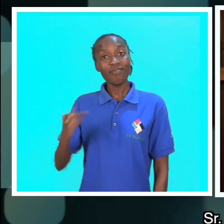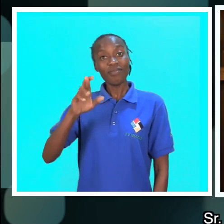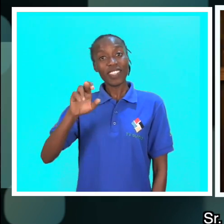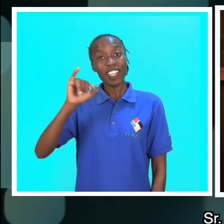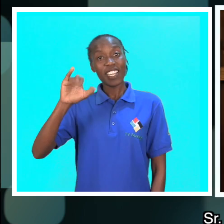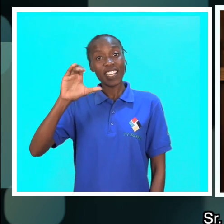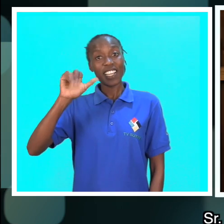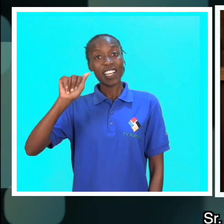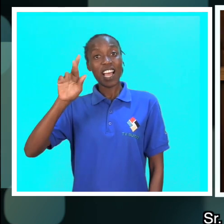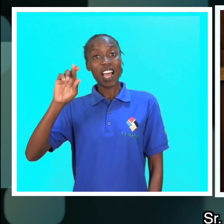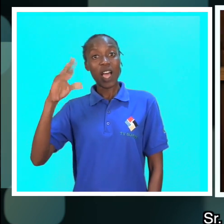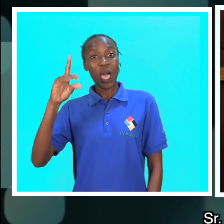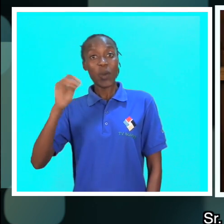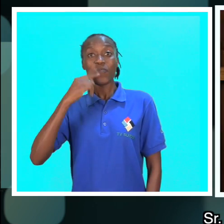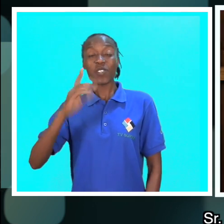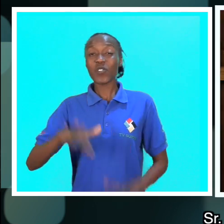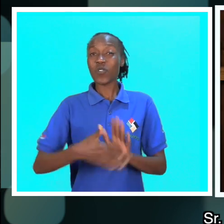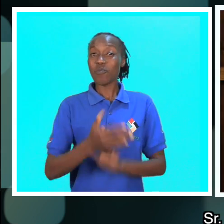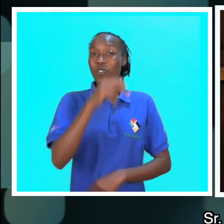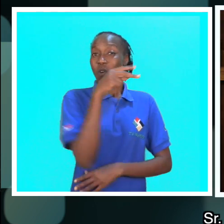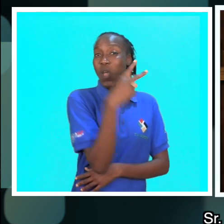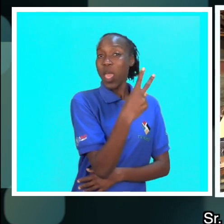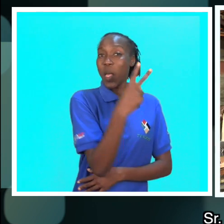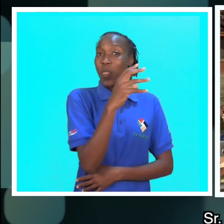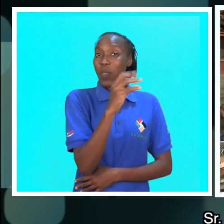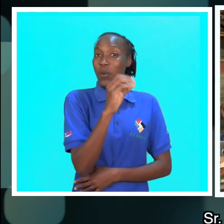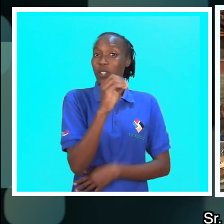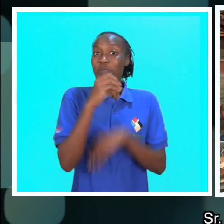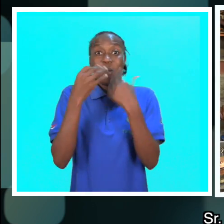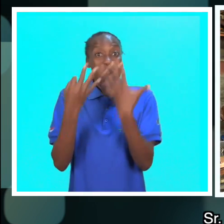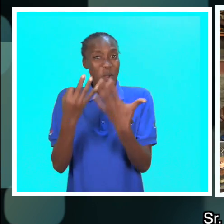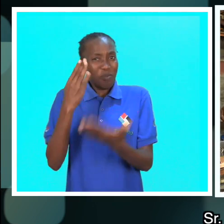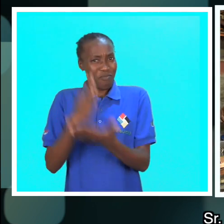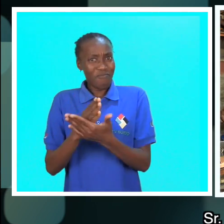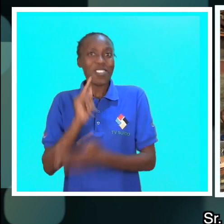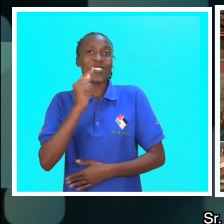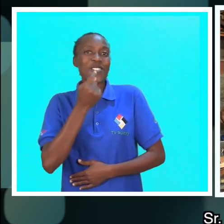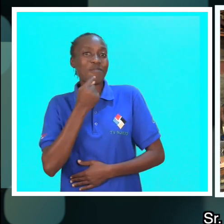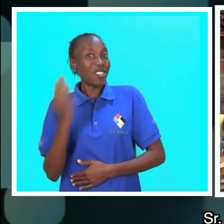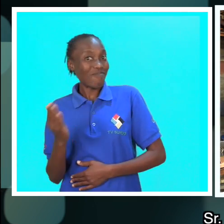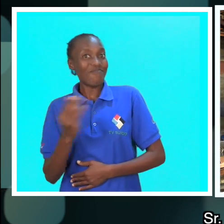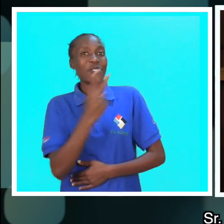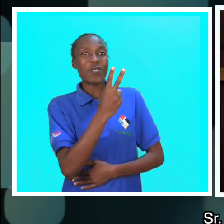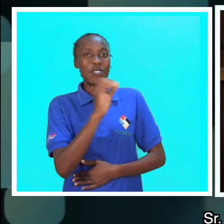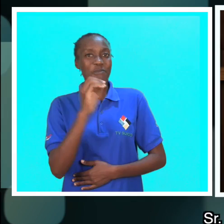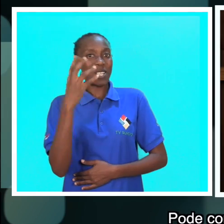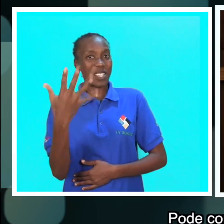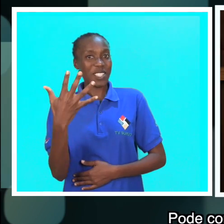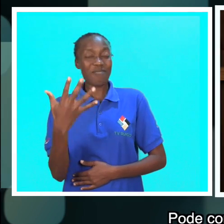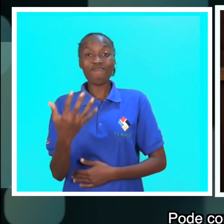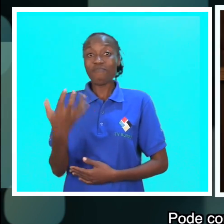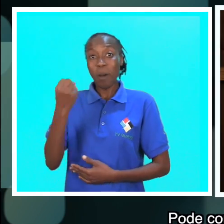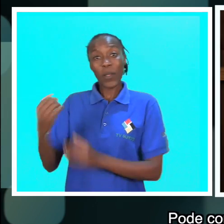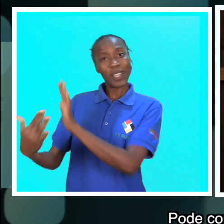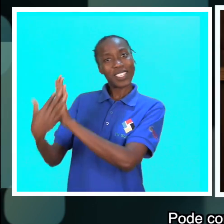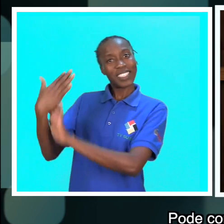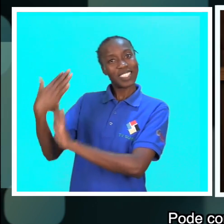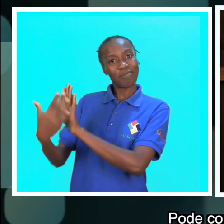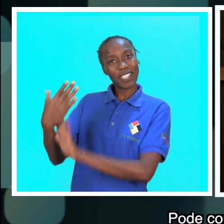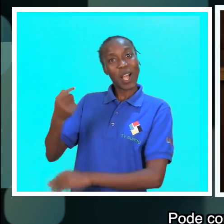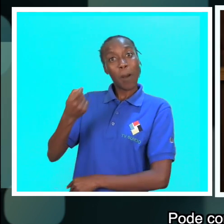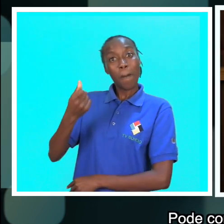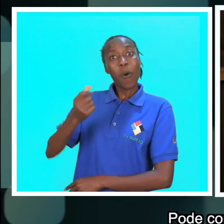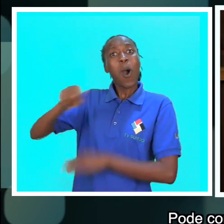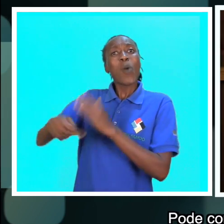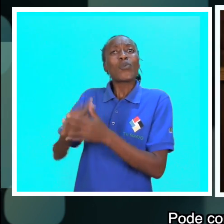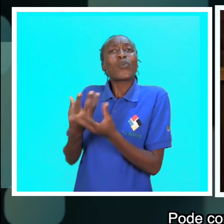Senhor Ricardo, diz que iniciou por volta de 2008, não é isso? 2005. 2005. Pode nos contar um pouco